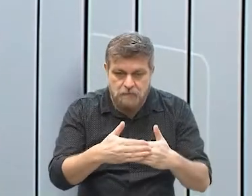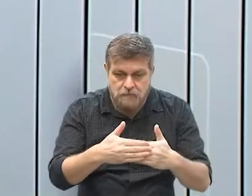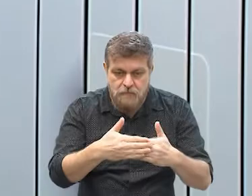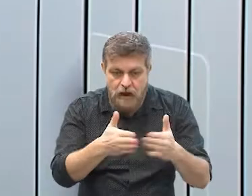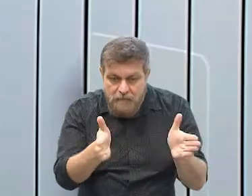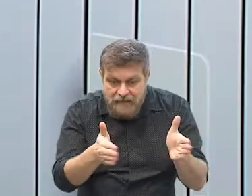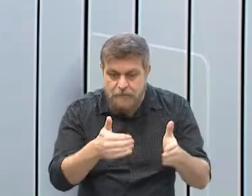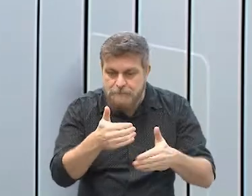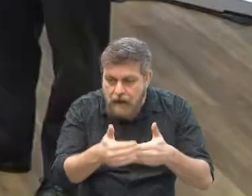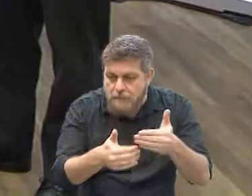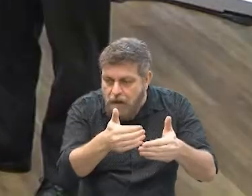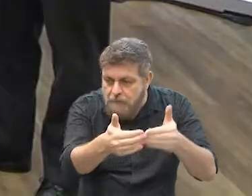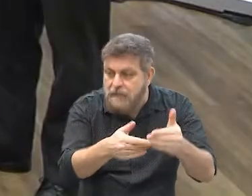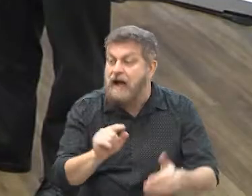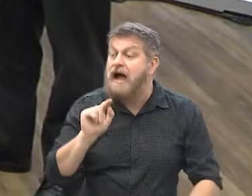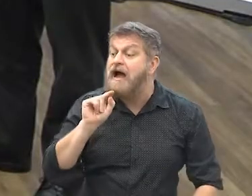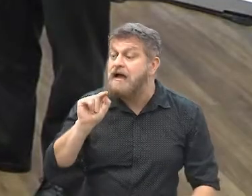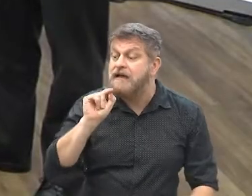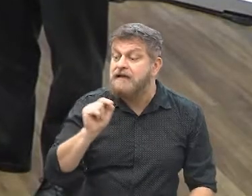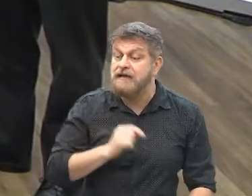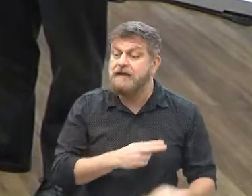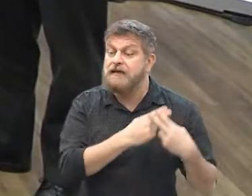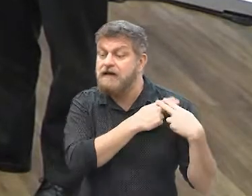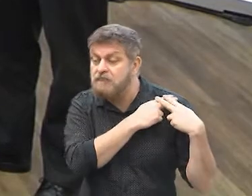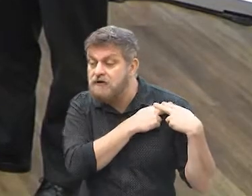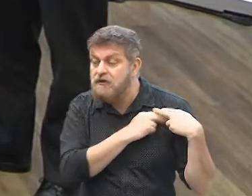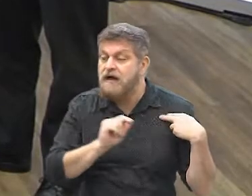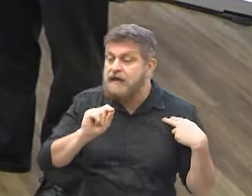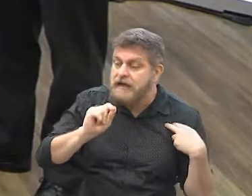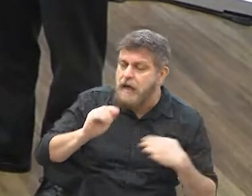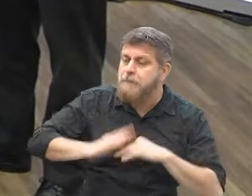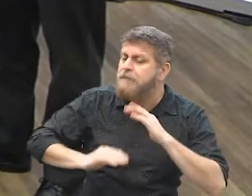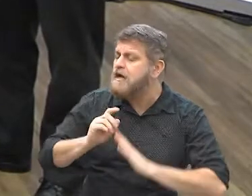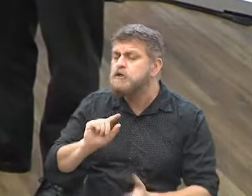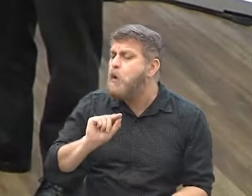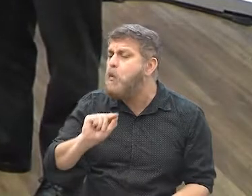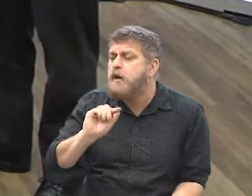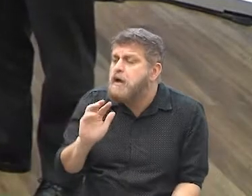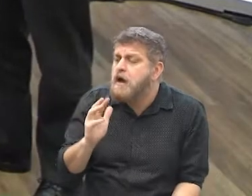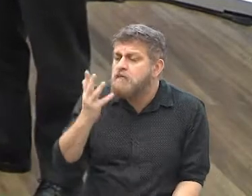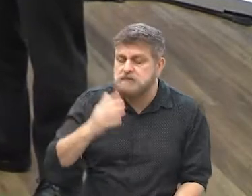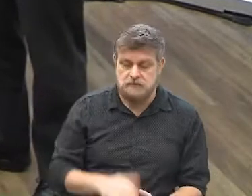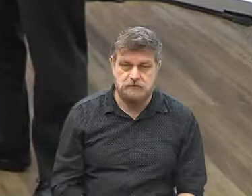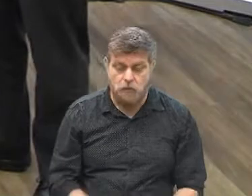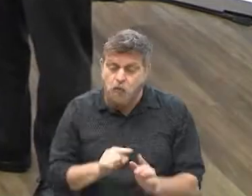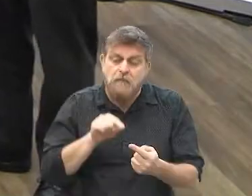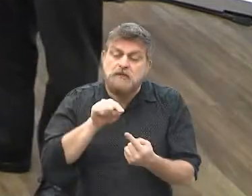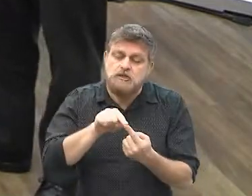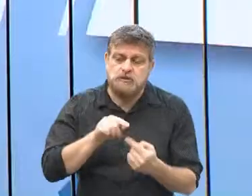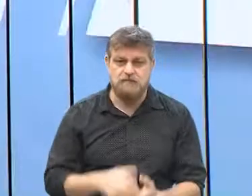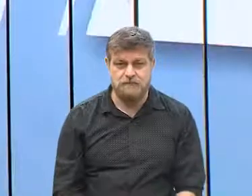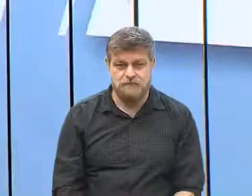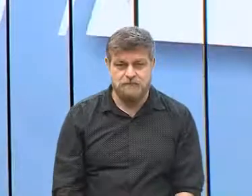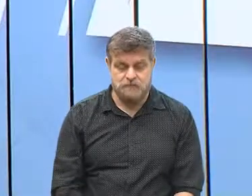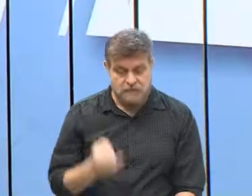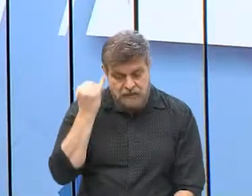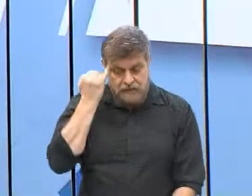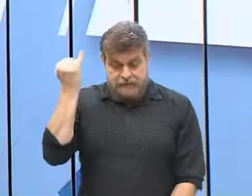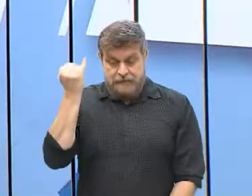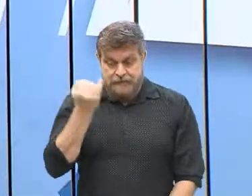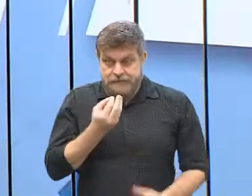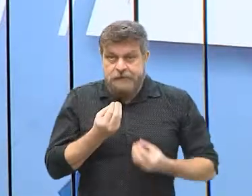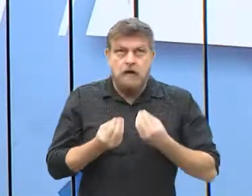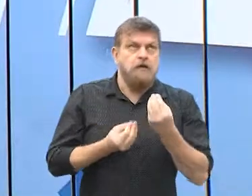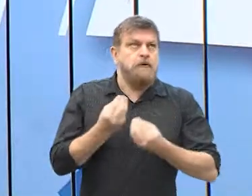composta por quais representantes, quais atitudes são tomadas? A ideia é que a decisão de como